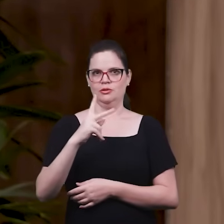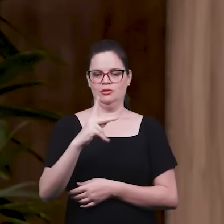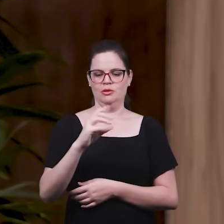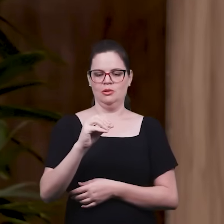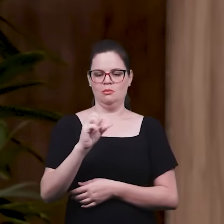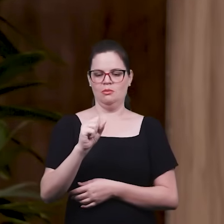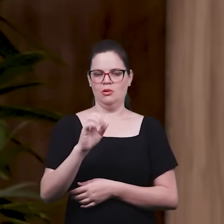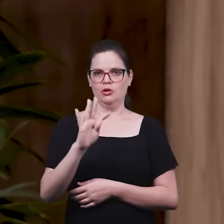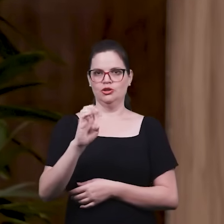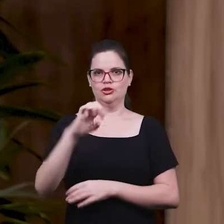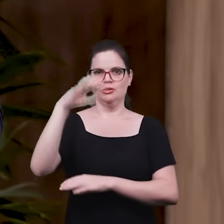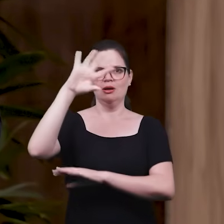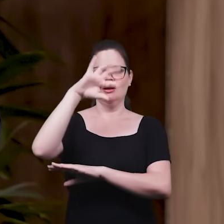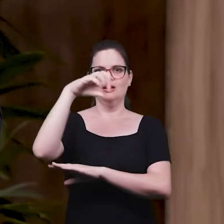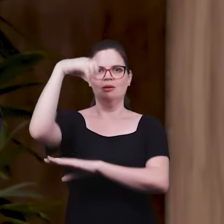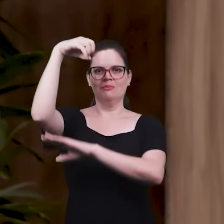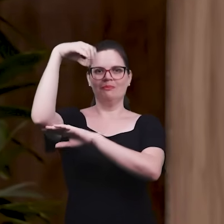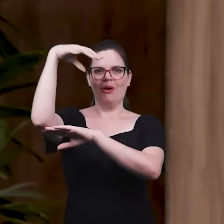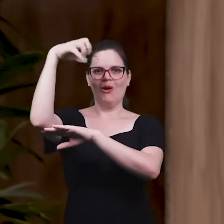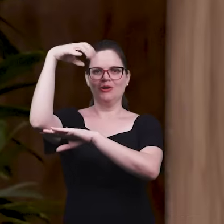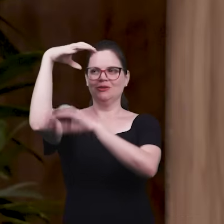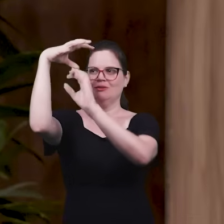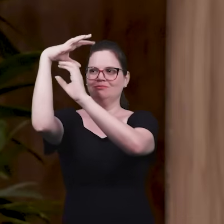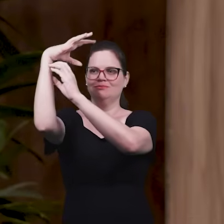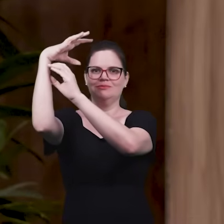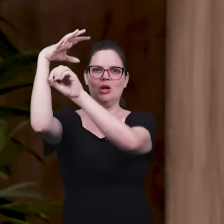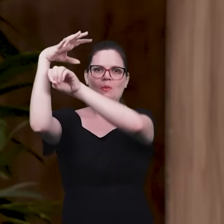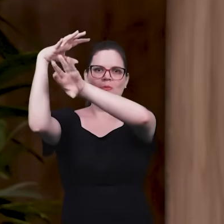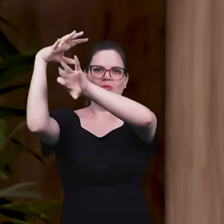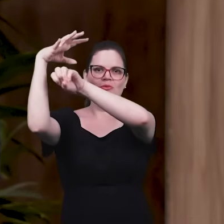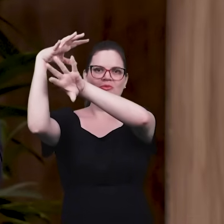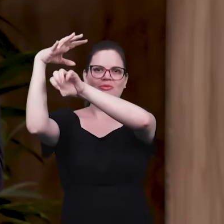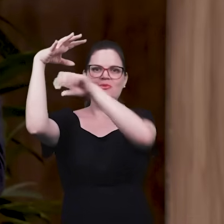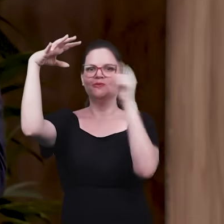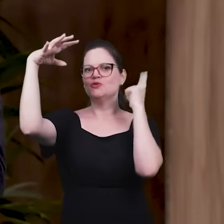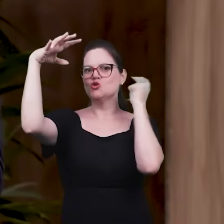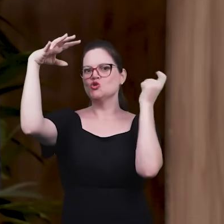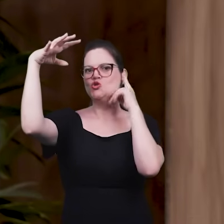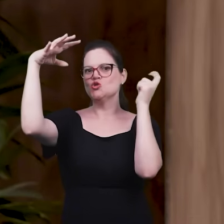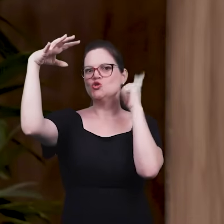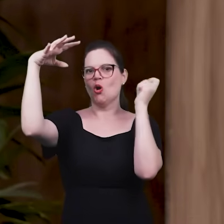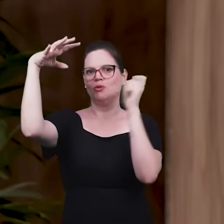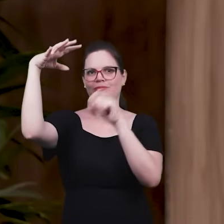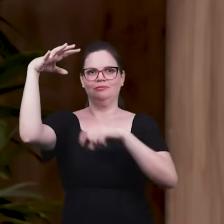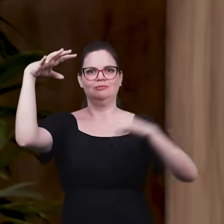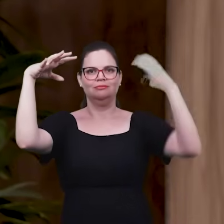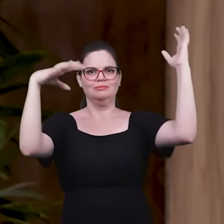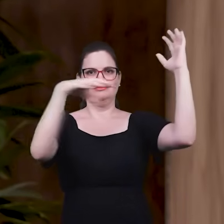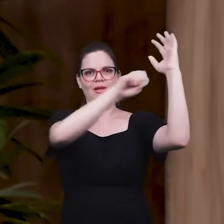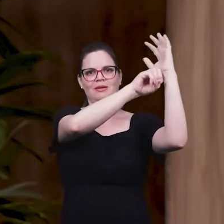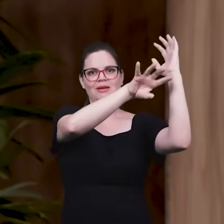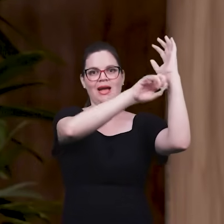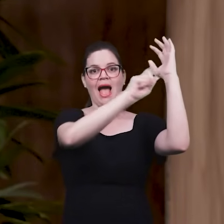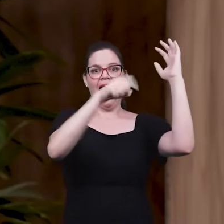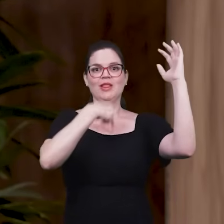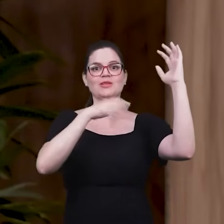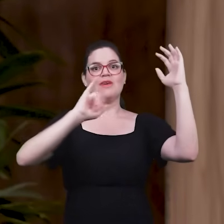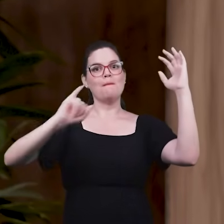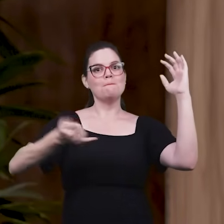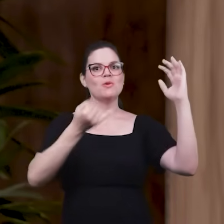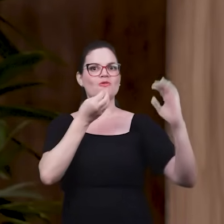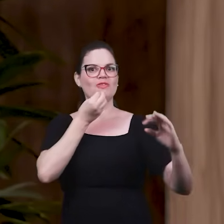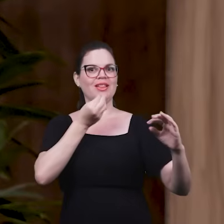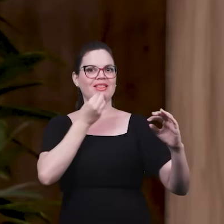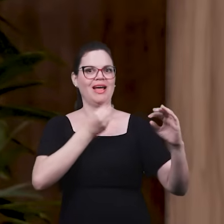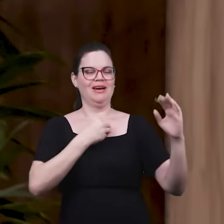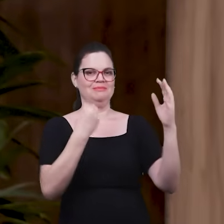ela fica ali no centro, ela passando os postes, tem algumas caixas de som, e algumas igrejas vão colocar o anúncio nessas